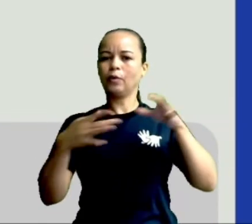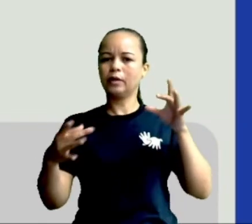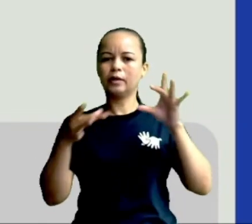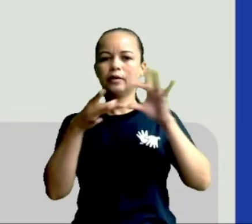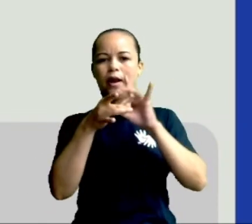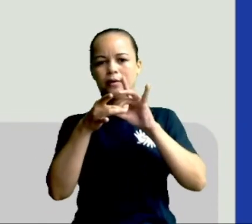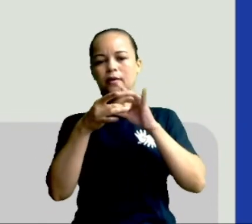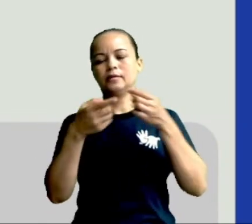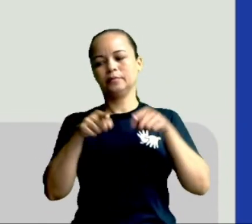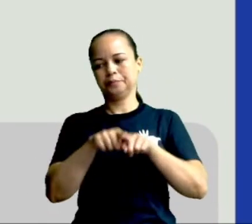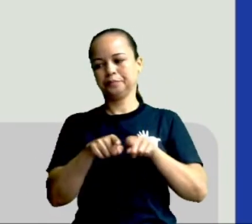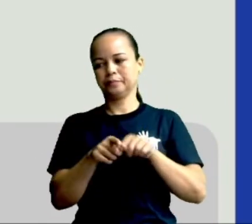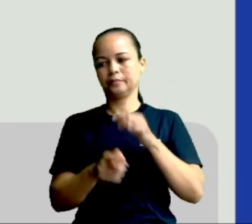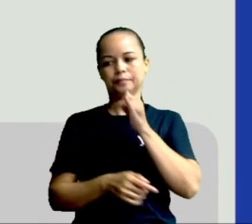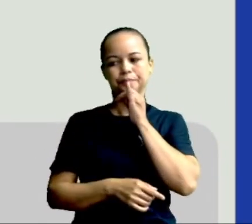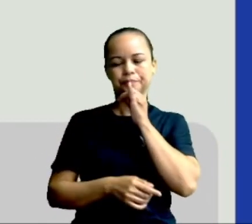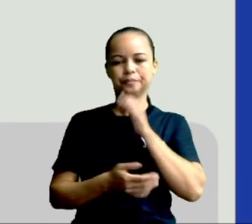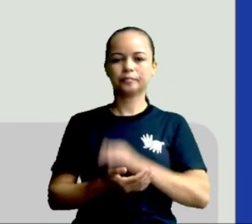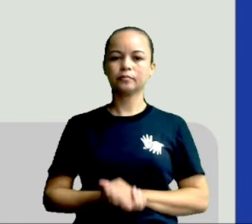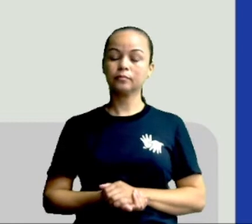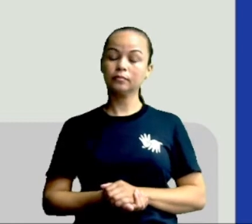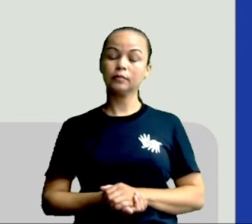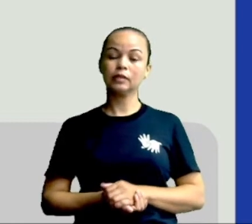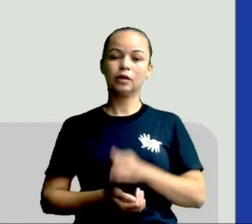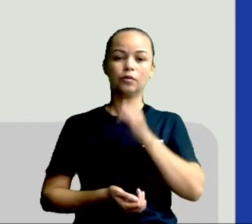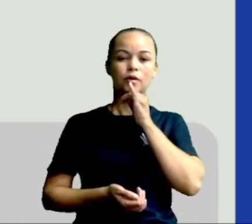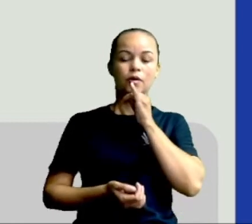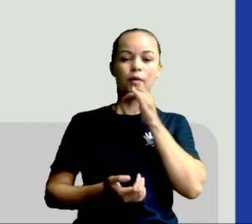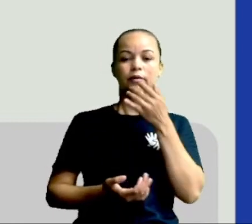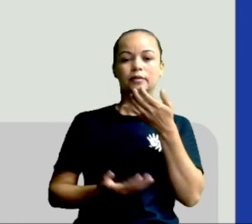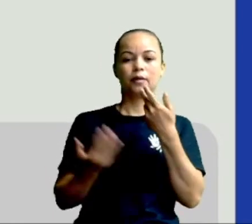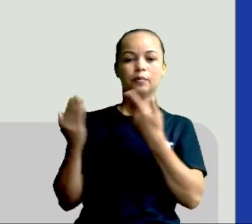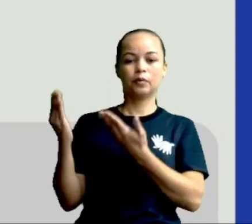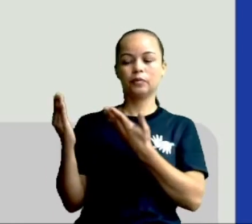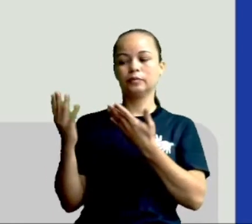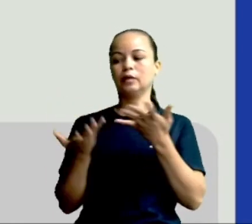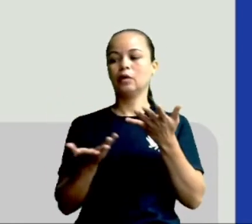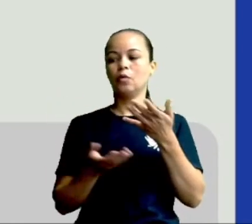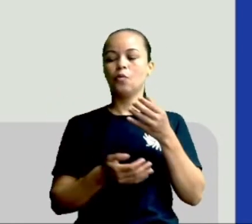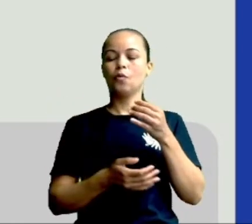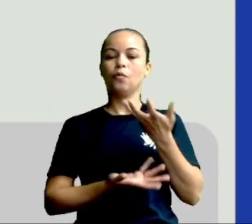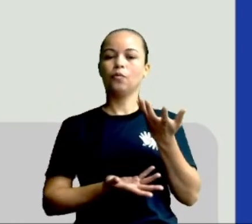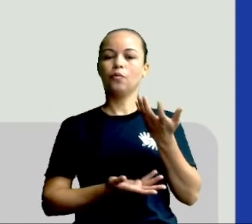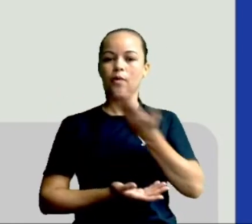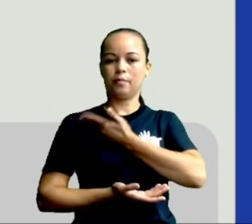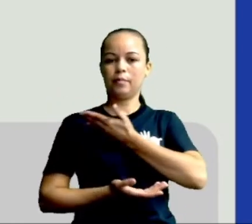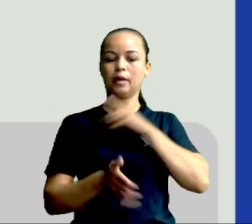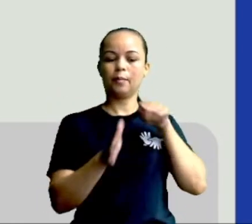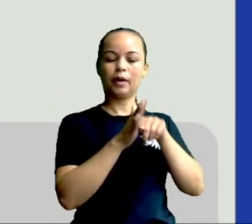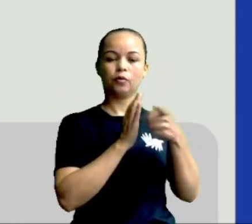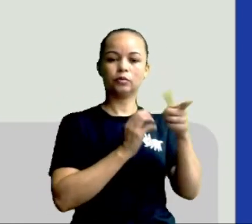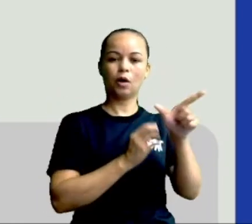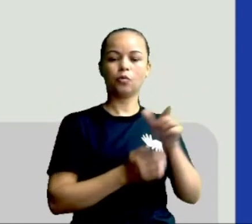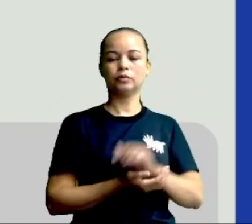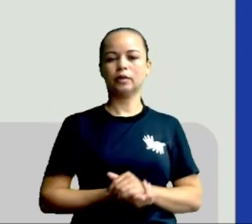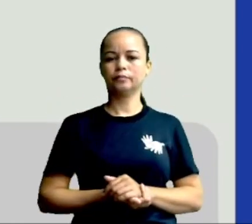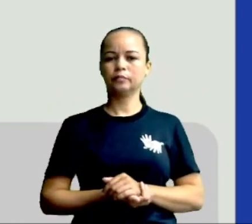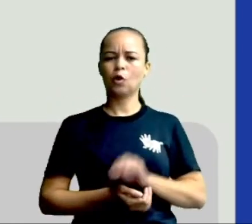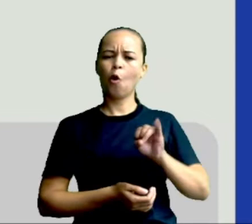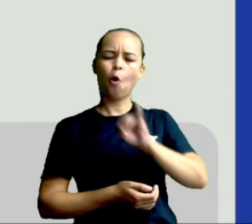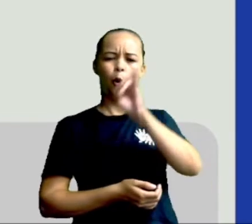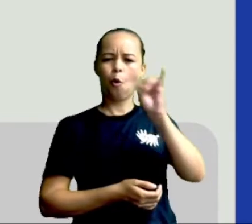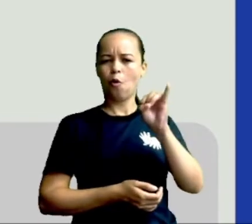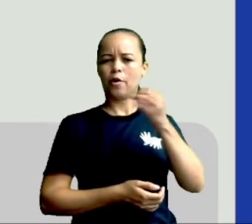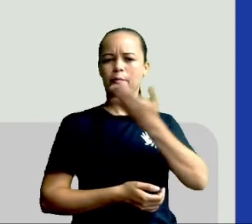exemplo. Aqui tem o exemplo de uma ligação. Então, uma amiga pergunta para a outra: oi, amiga, como